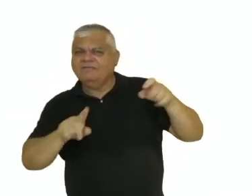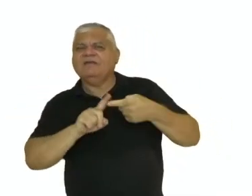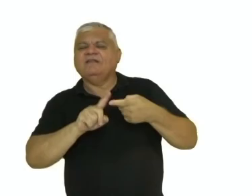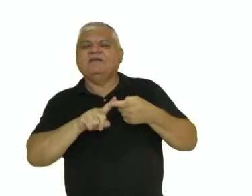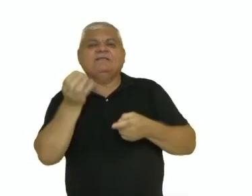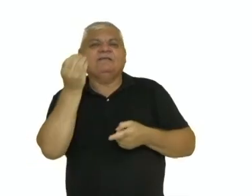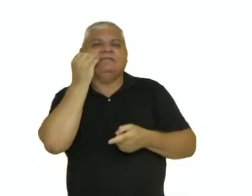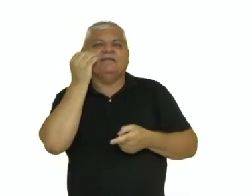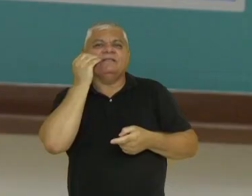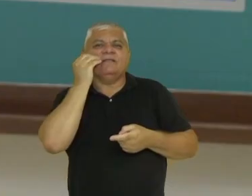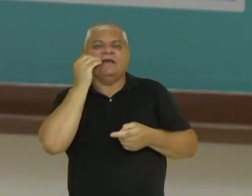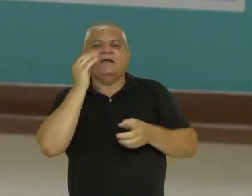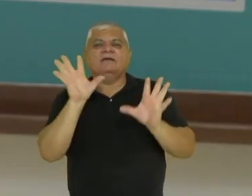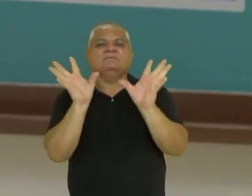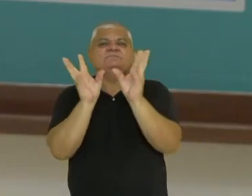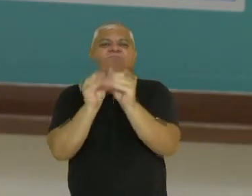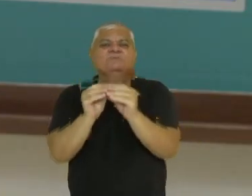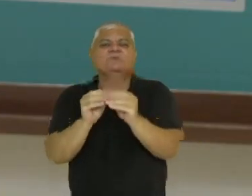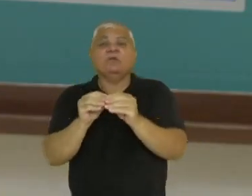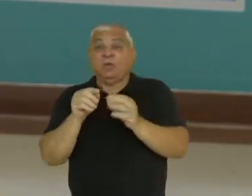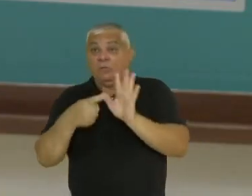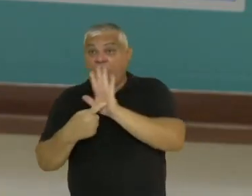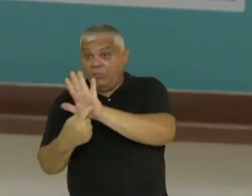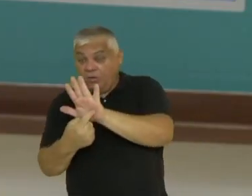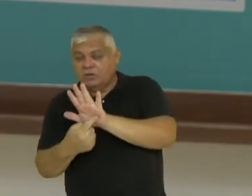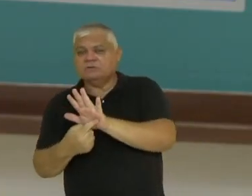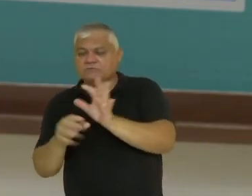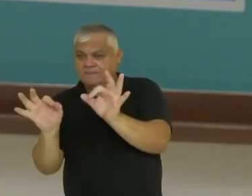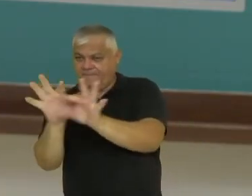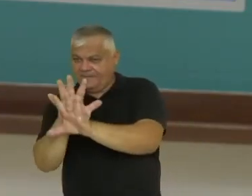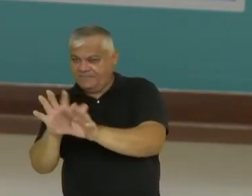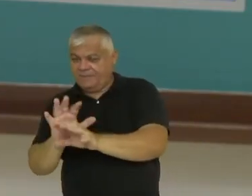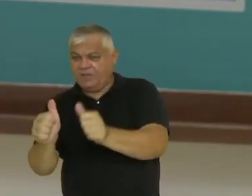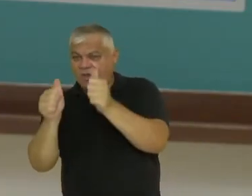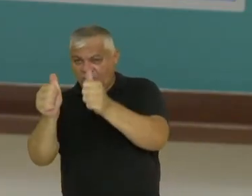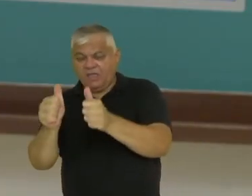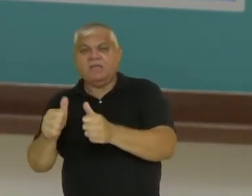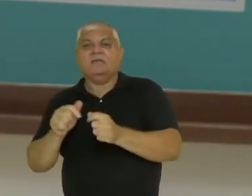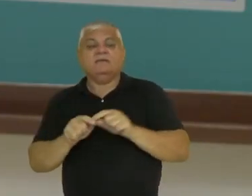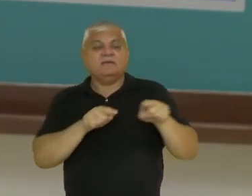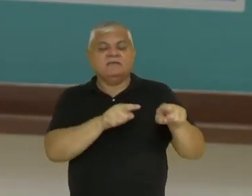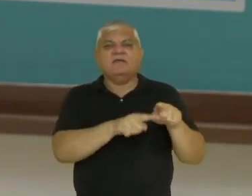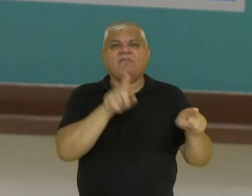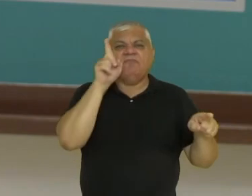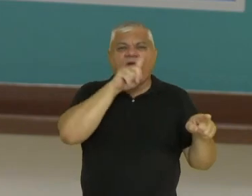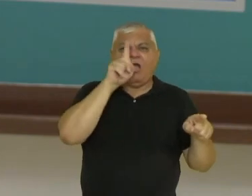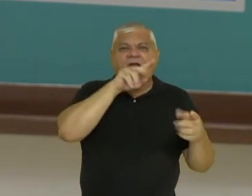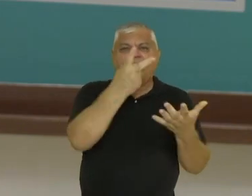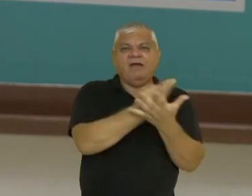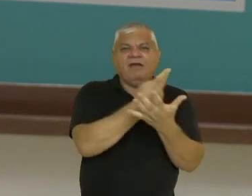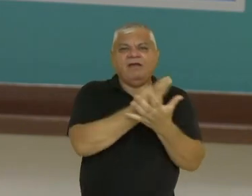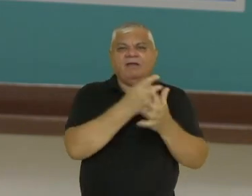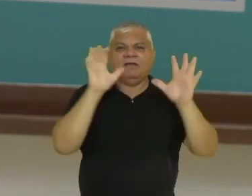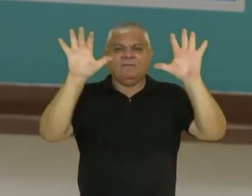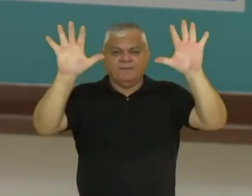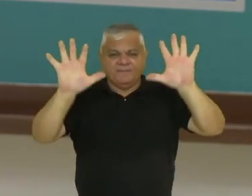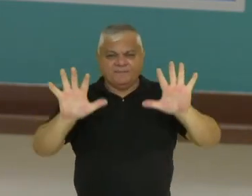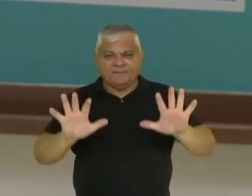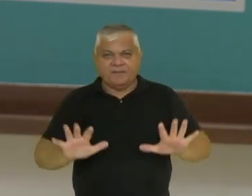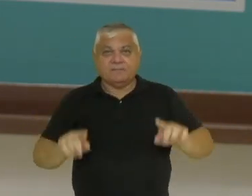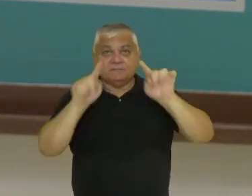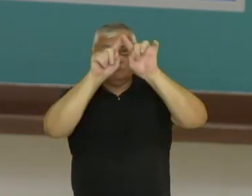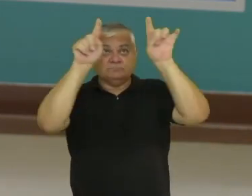e apontar as conclusões e as falhas. Então, esse mapa conceitual você pode estar fazendo aí no seu caderno, numa cartolina, ou também